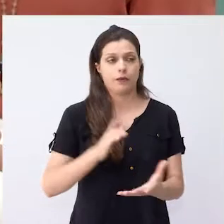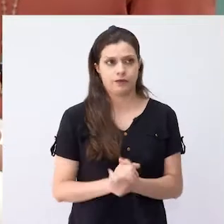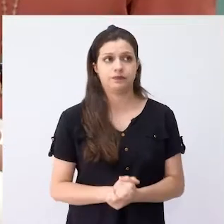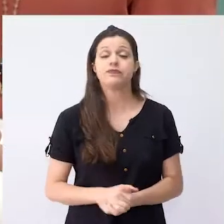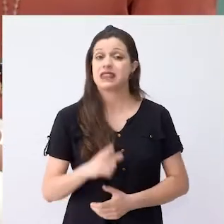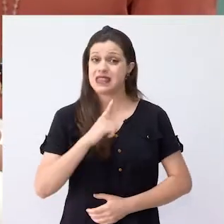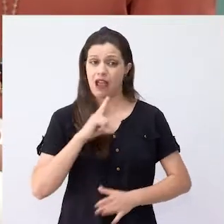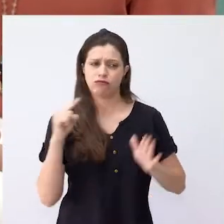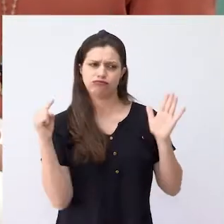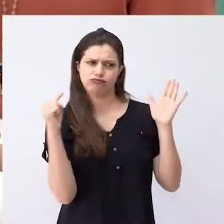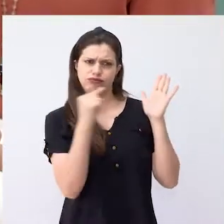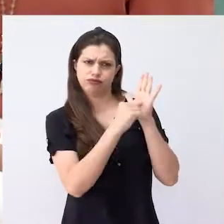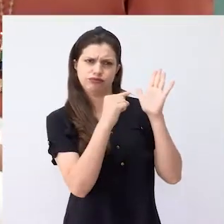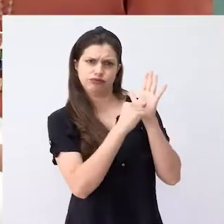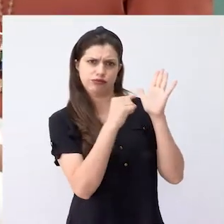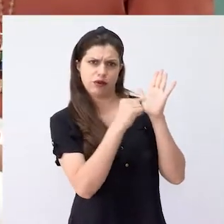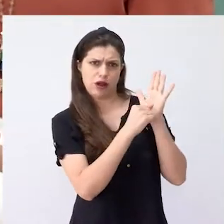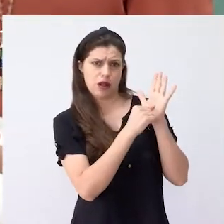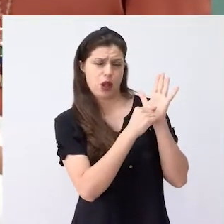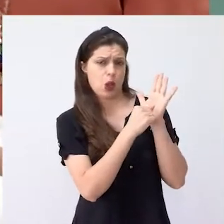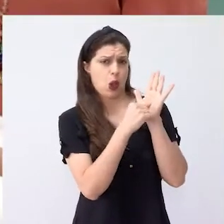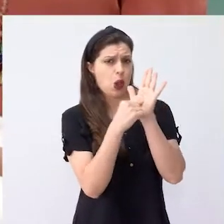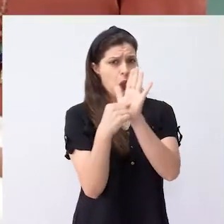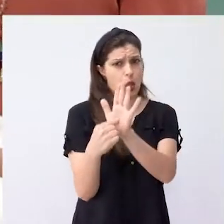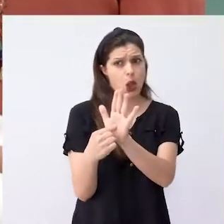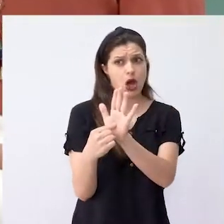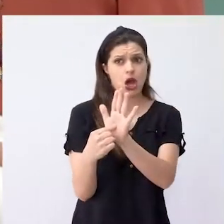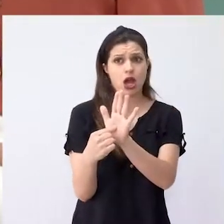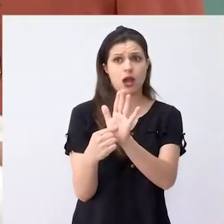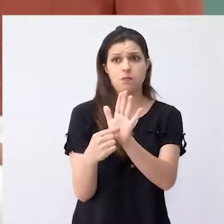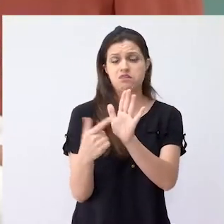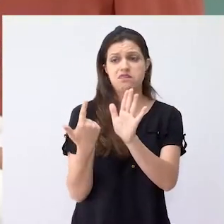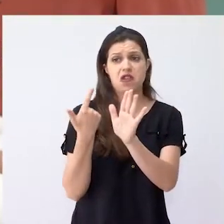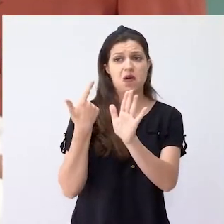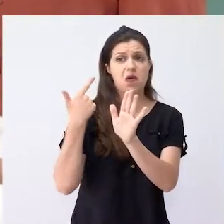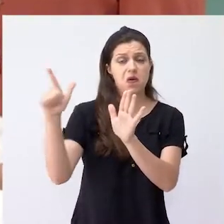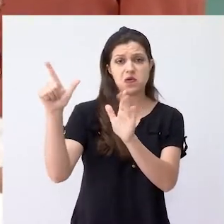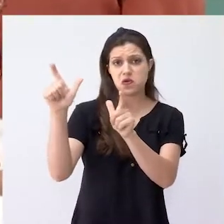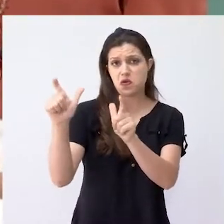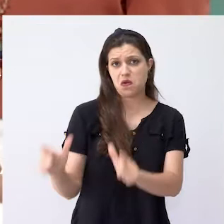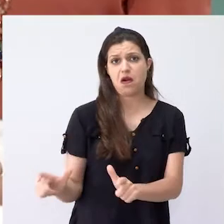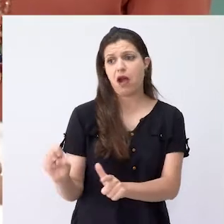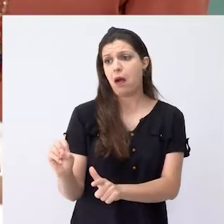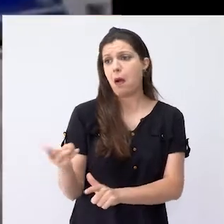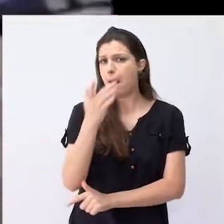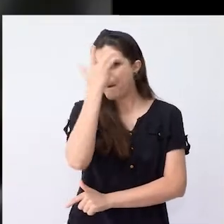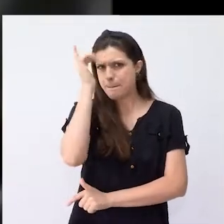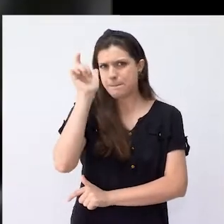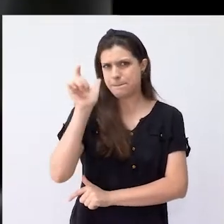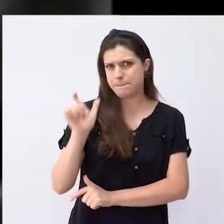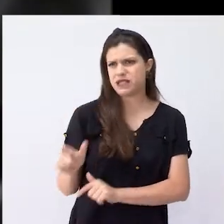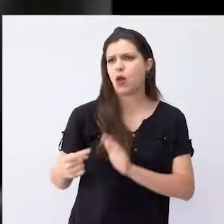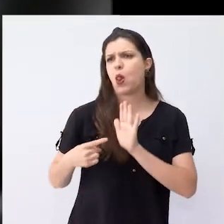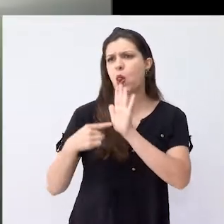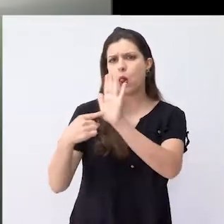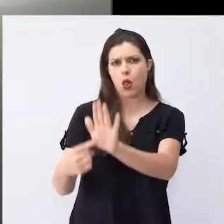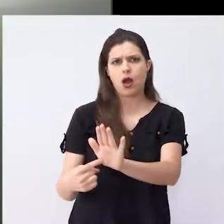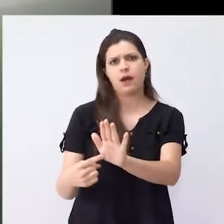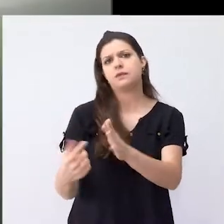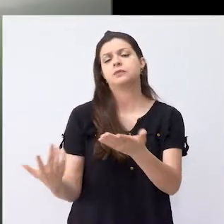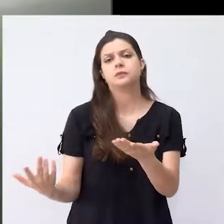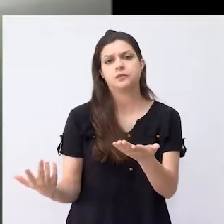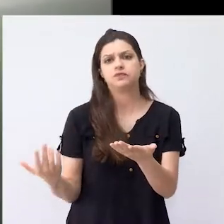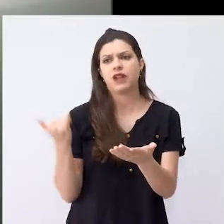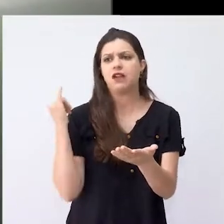Assim que nós recebemos a denúncia, seja através de outros órgãos do sistema de justiça ou alguém que denuncia isso ao MPT através